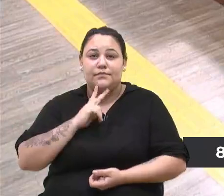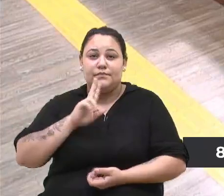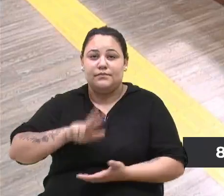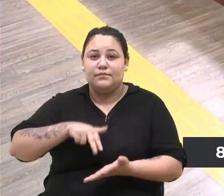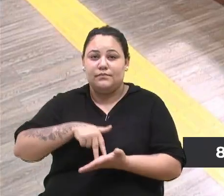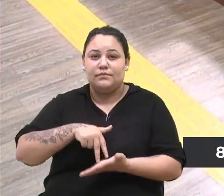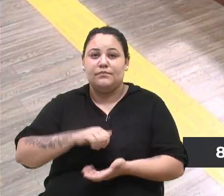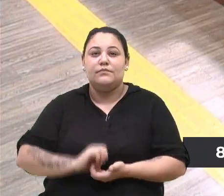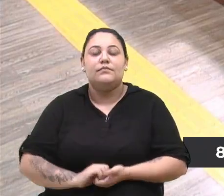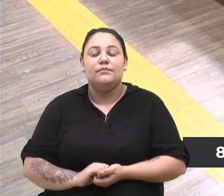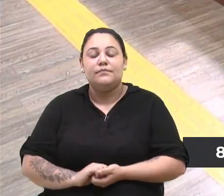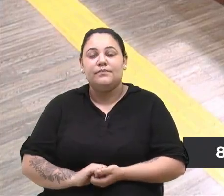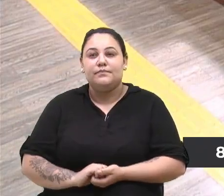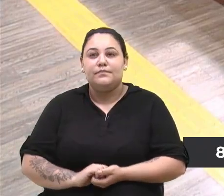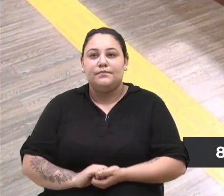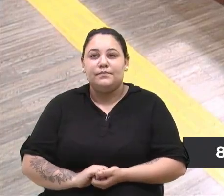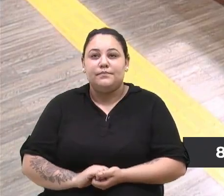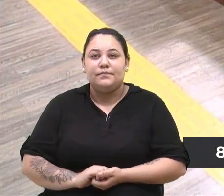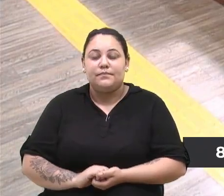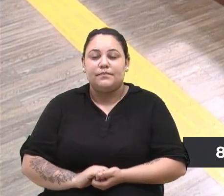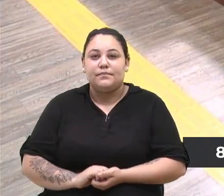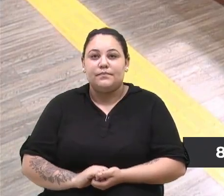Senhor presidente,